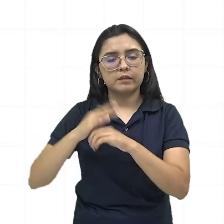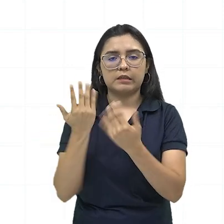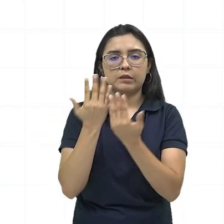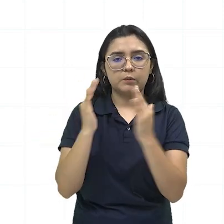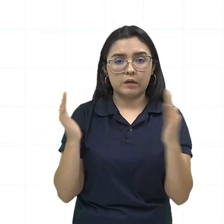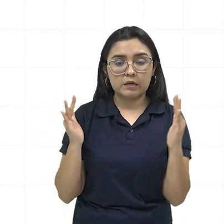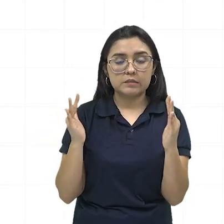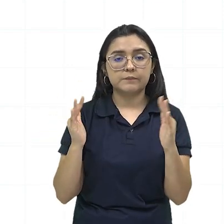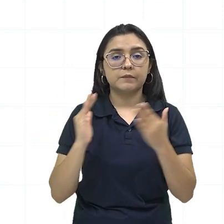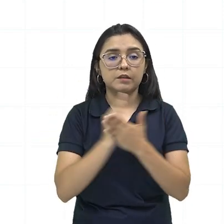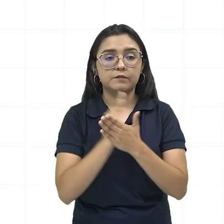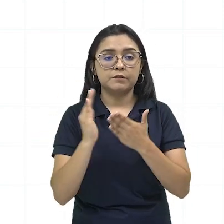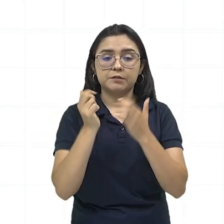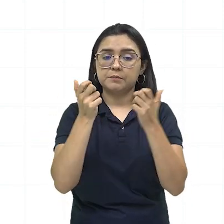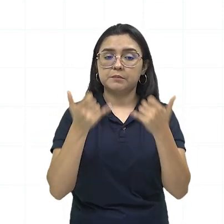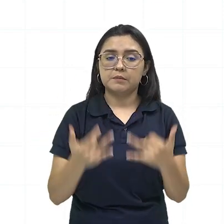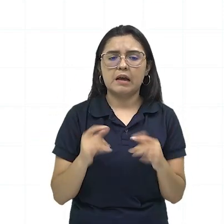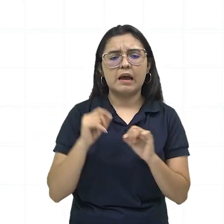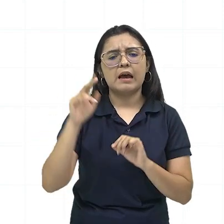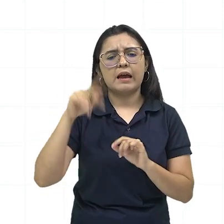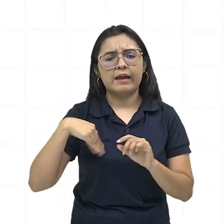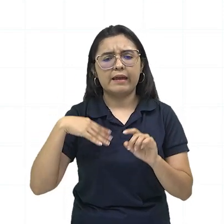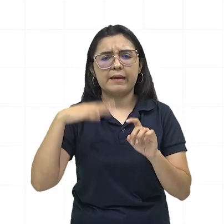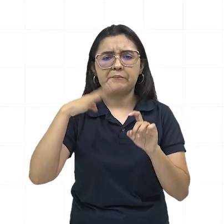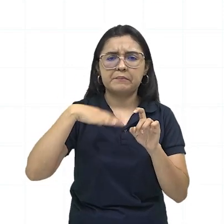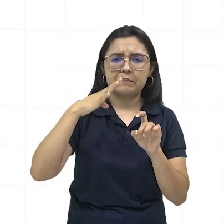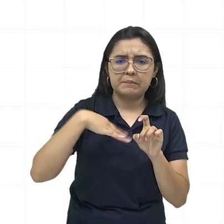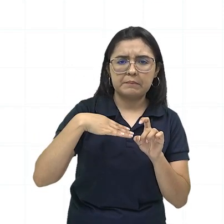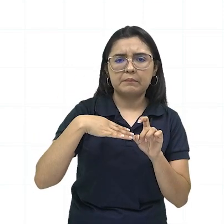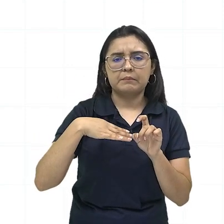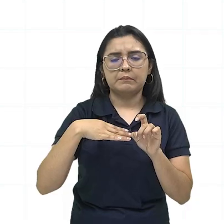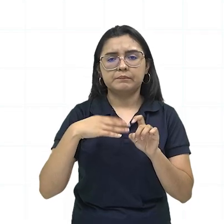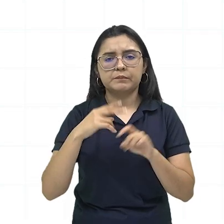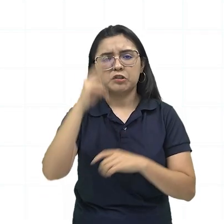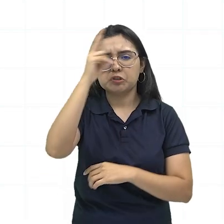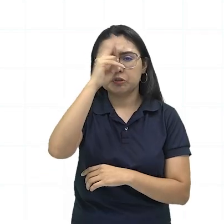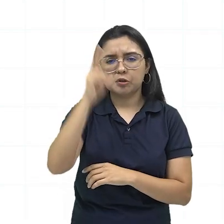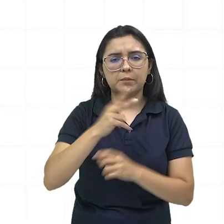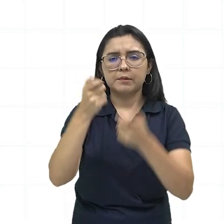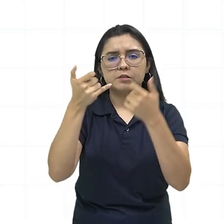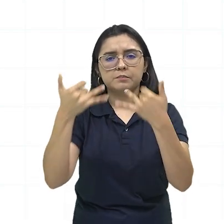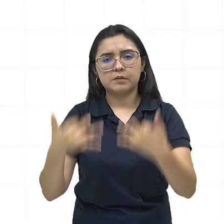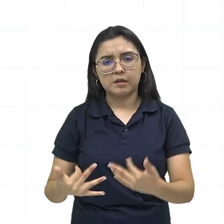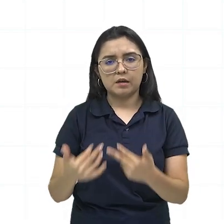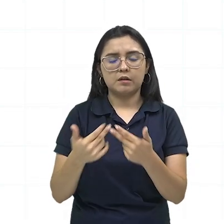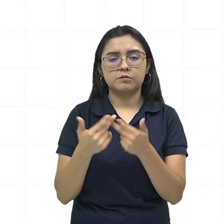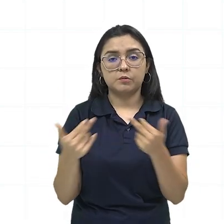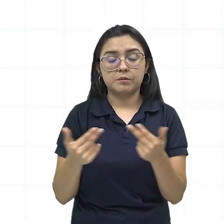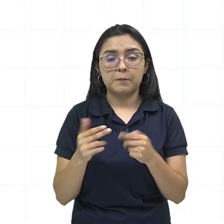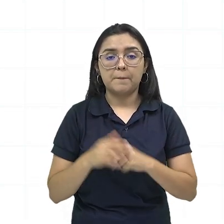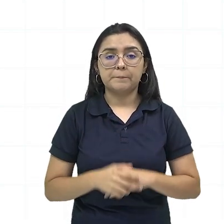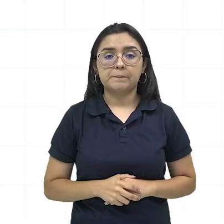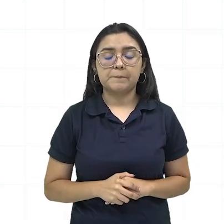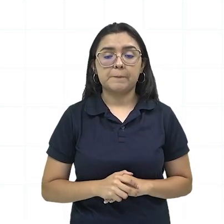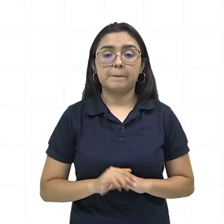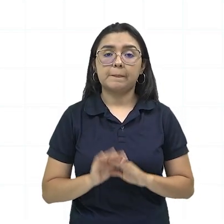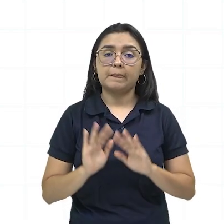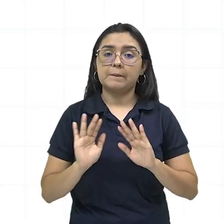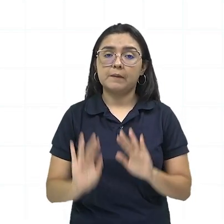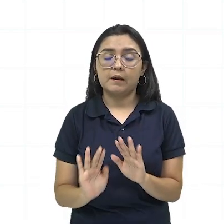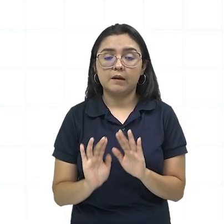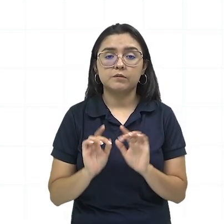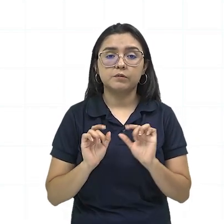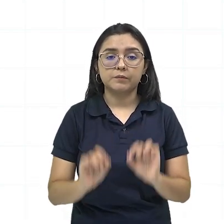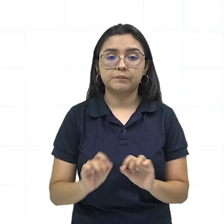certo? Muitas das vezes a gente fala assim, isso é lenda, isso é mito, né? Para explicar certas situações. Por outro